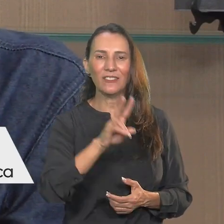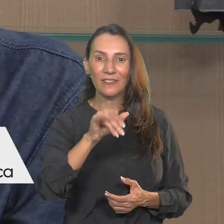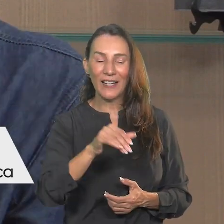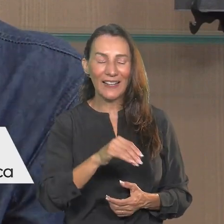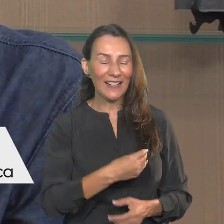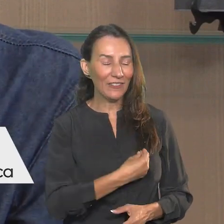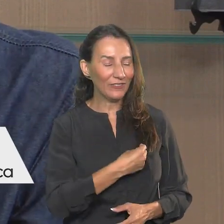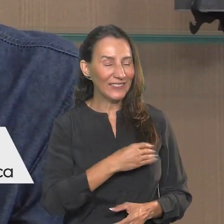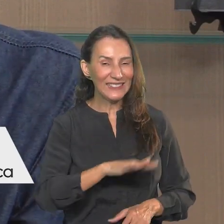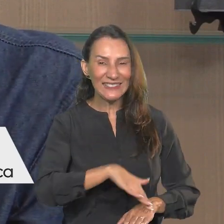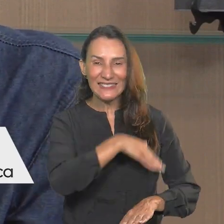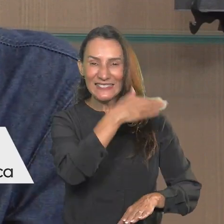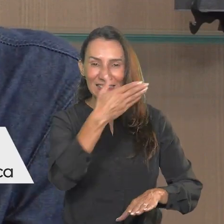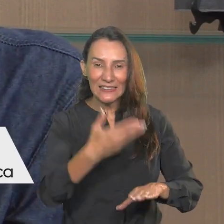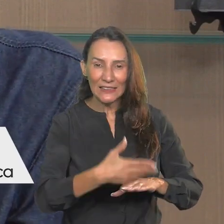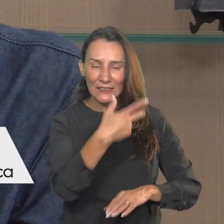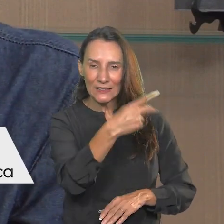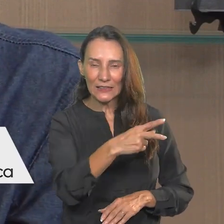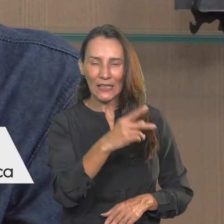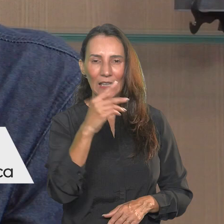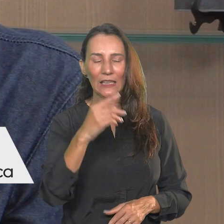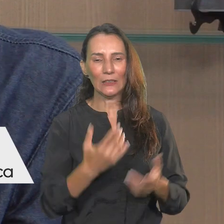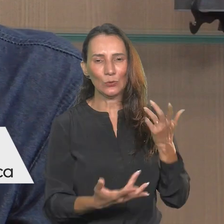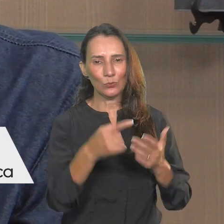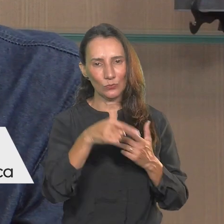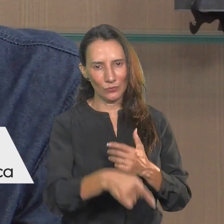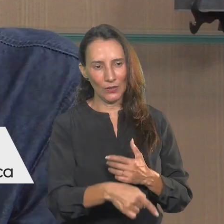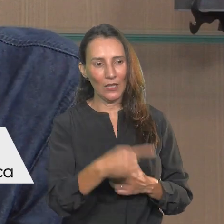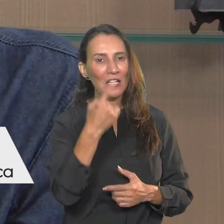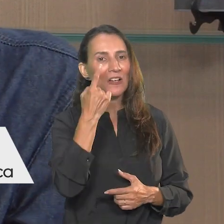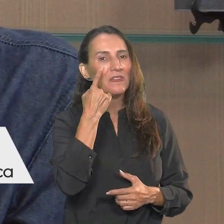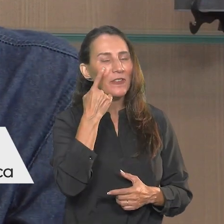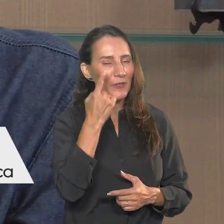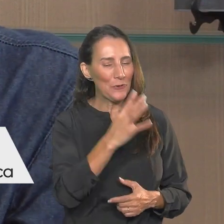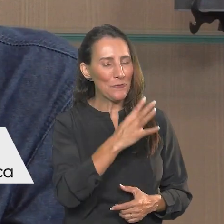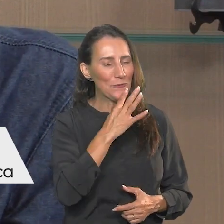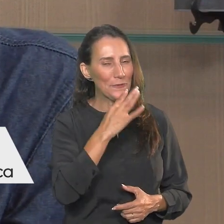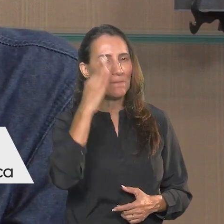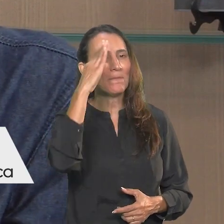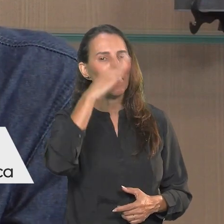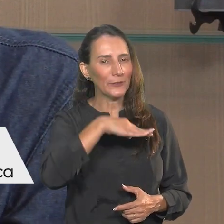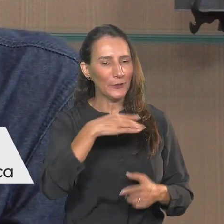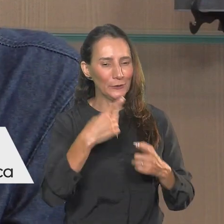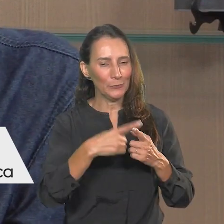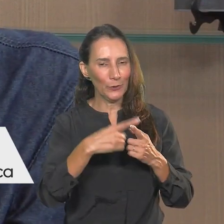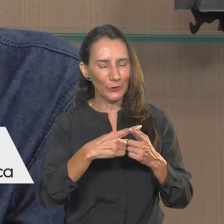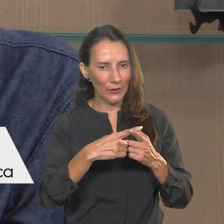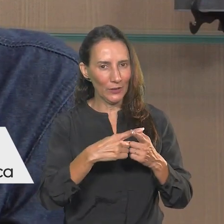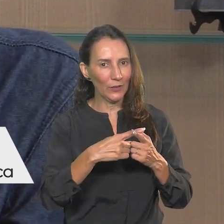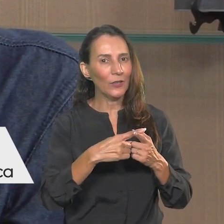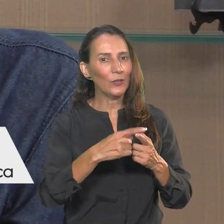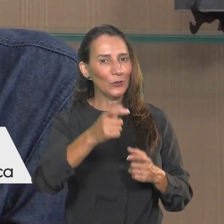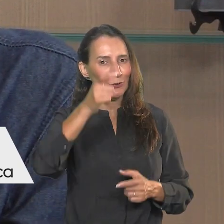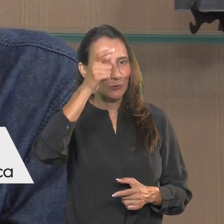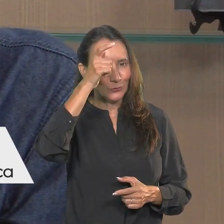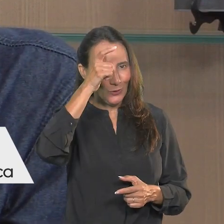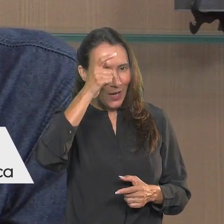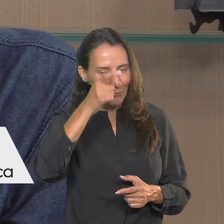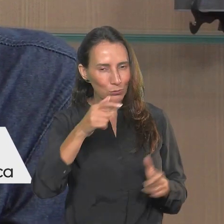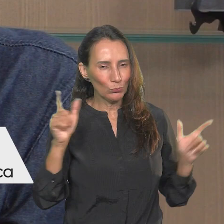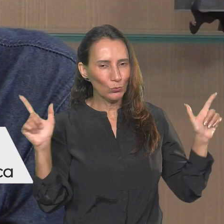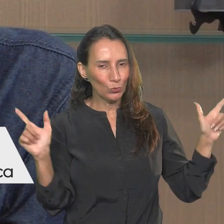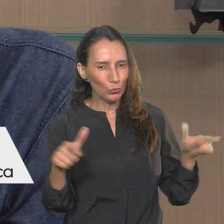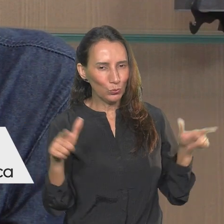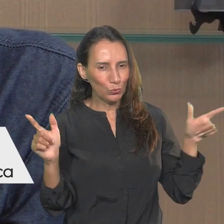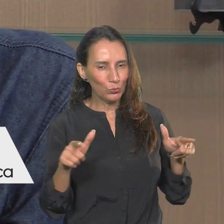no inferno. Aí elas verão o que é maldade. Porque o rei, o príncipe das maldades, Lúcifer,